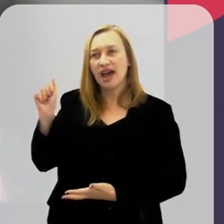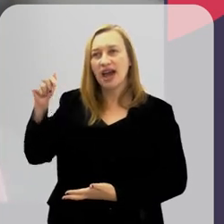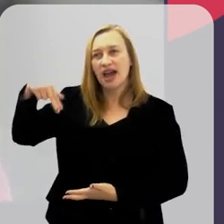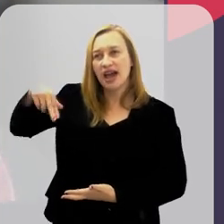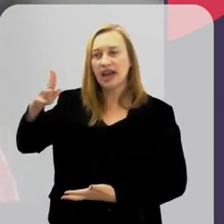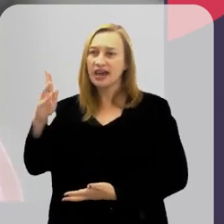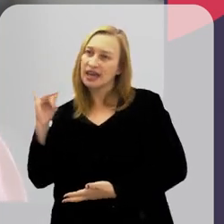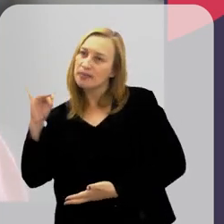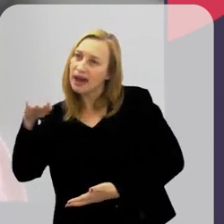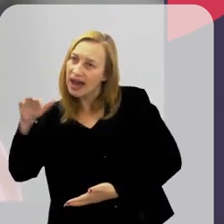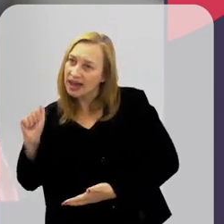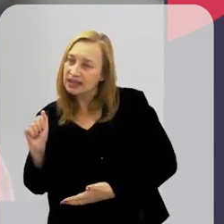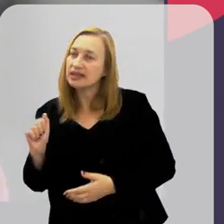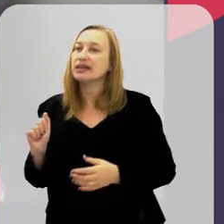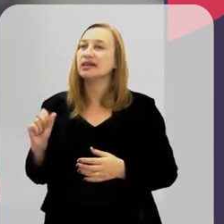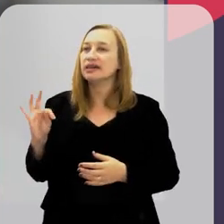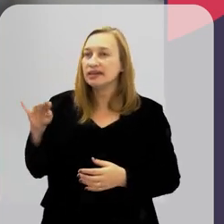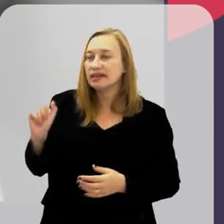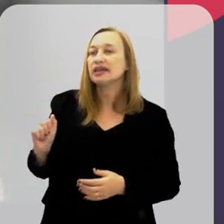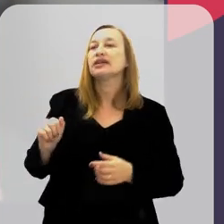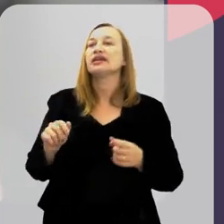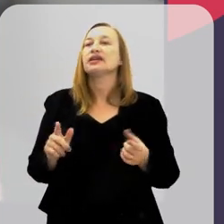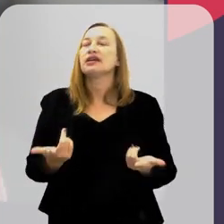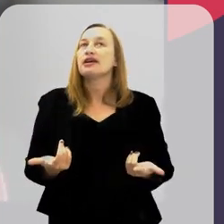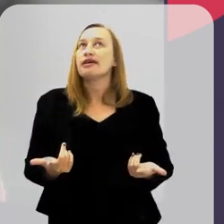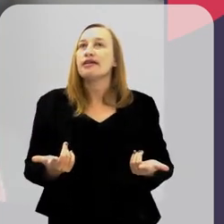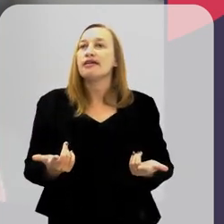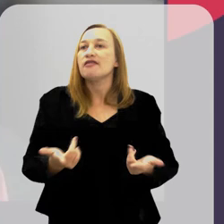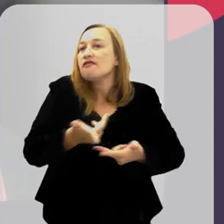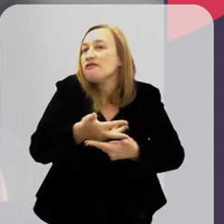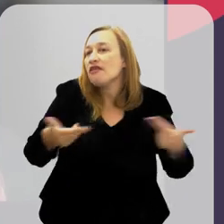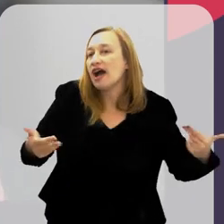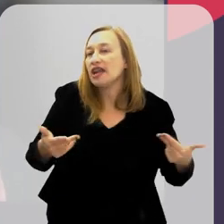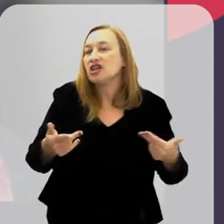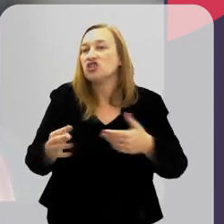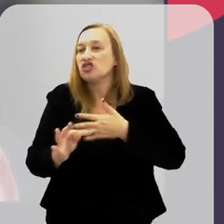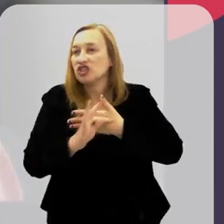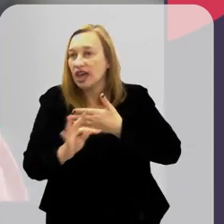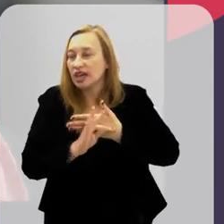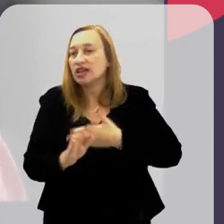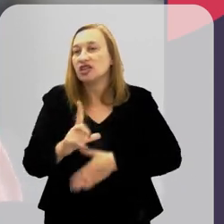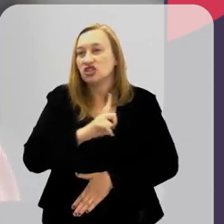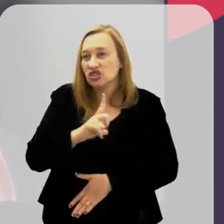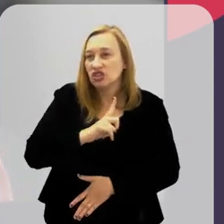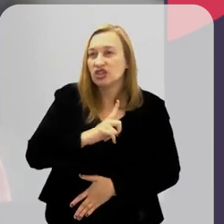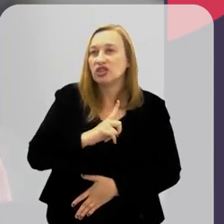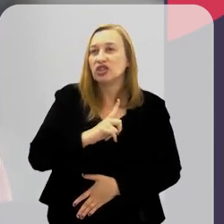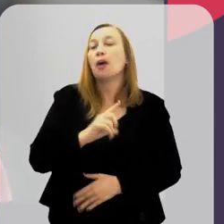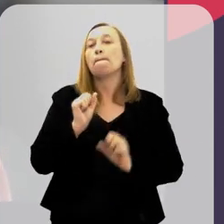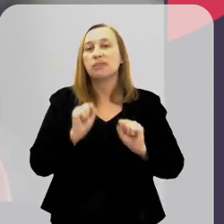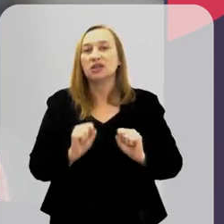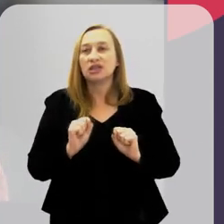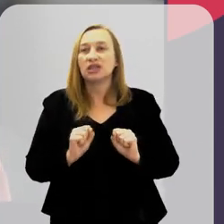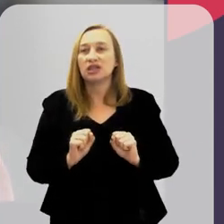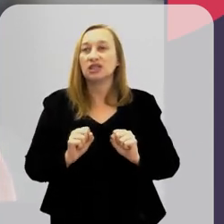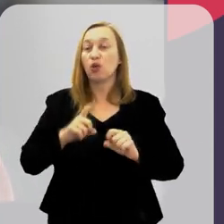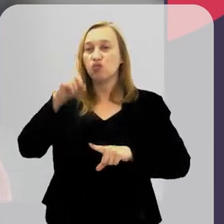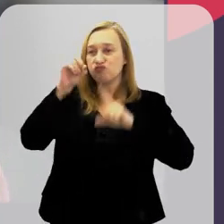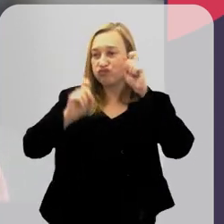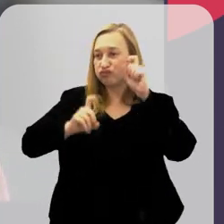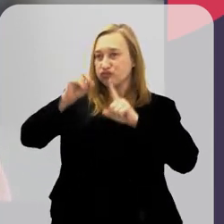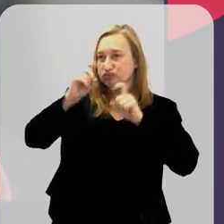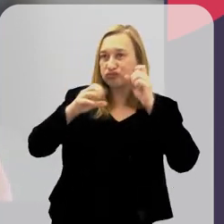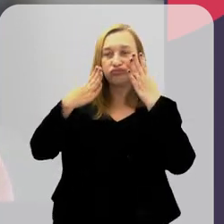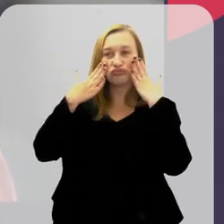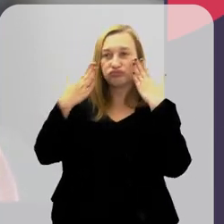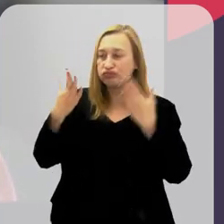progressivo de Jacobson, o relaxamento autógeno. Então, isso foi uma etapa. Eles poderem se expressar de